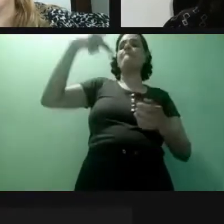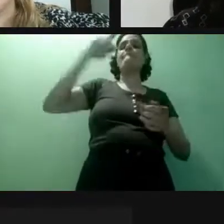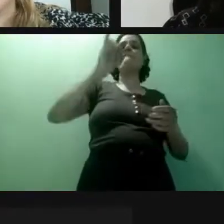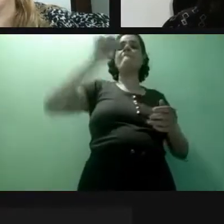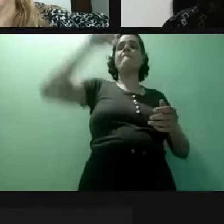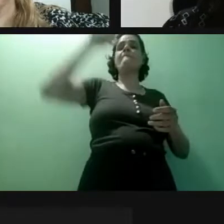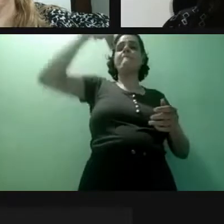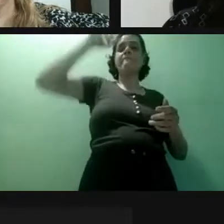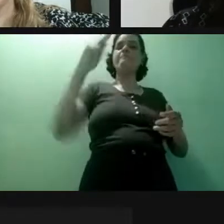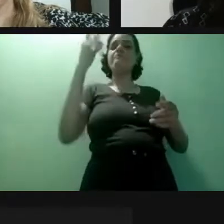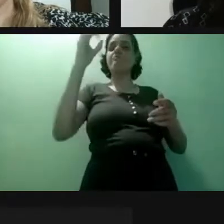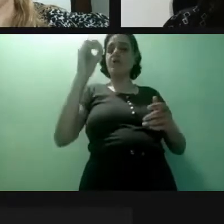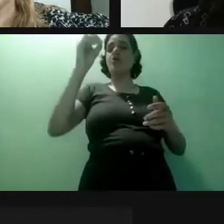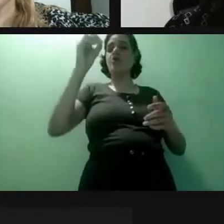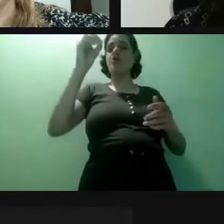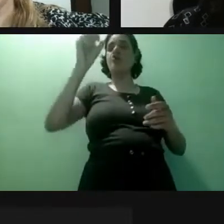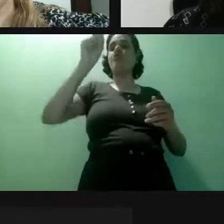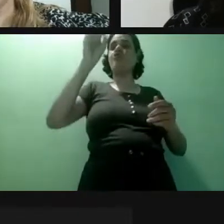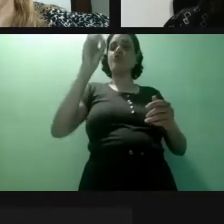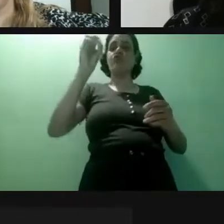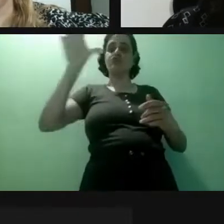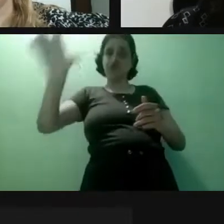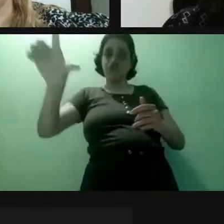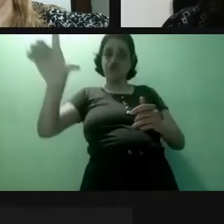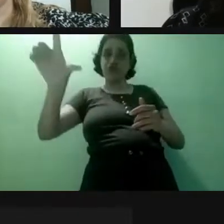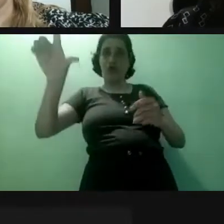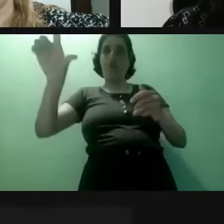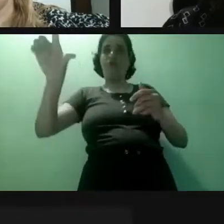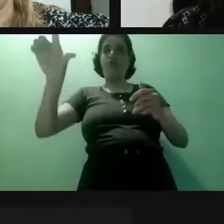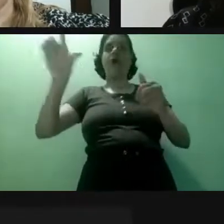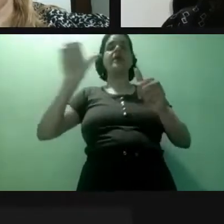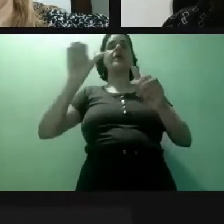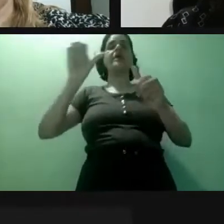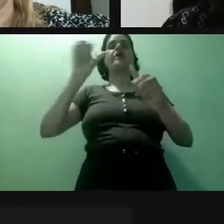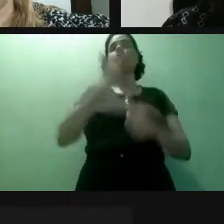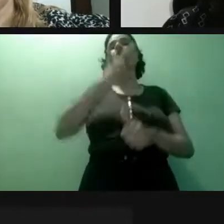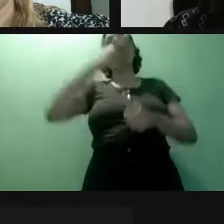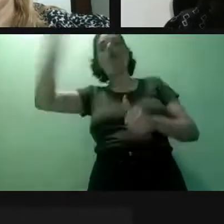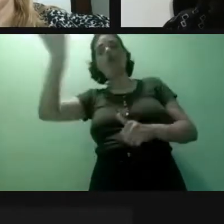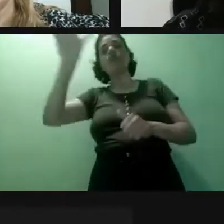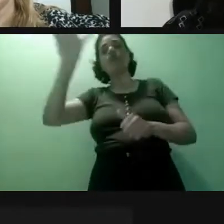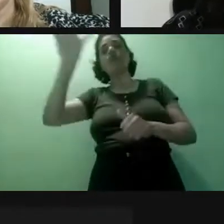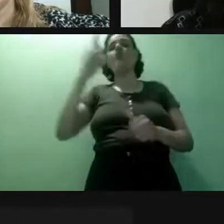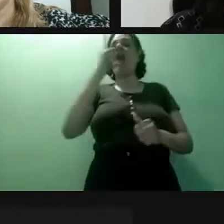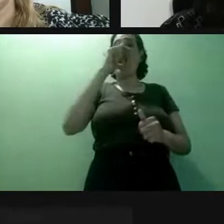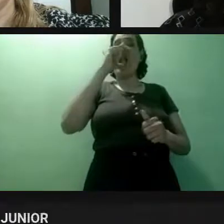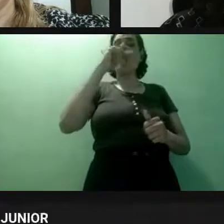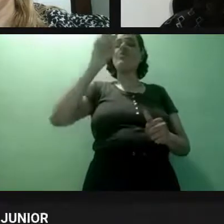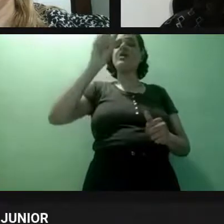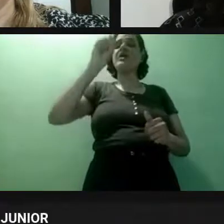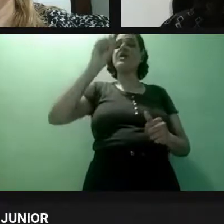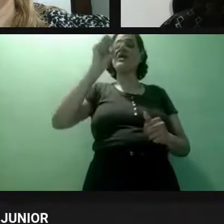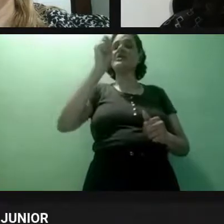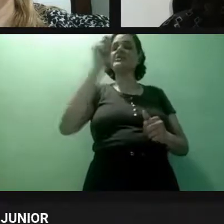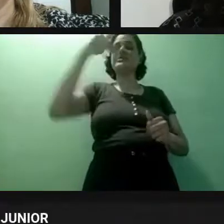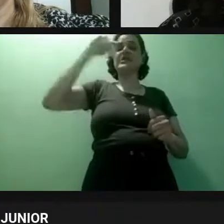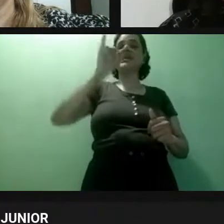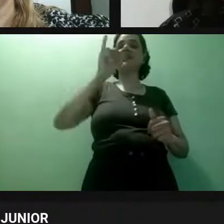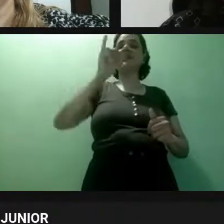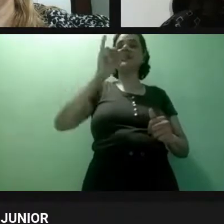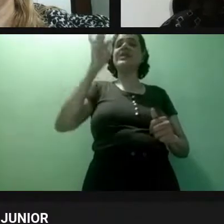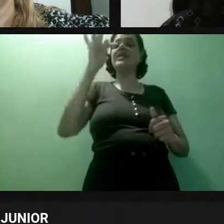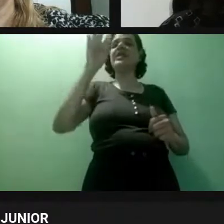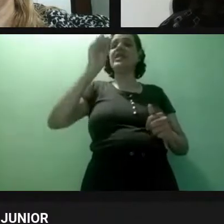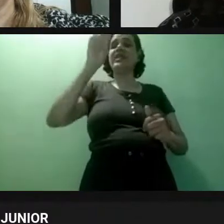água sanitária, ou seja, não usar água sanitária, o pinho-sol tem o mesmo efeito? Uhum, sim, é um desinfetante também que tem